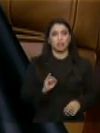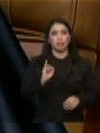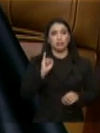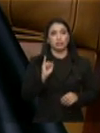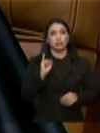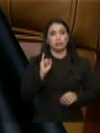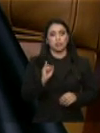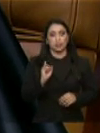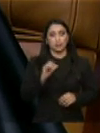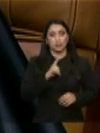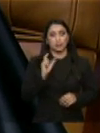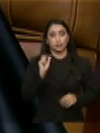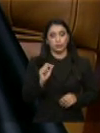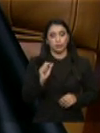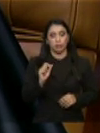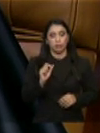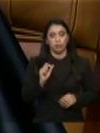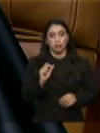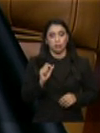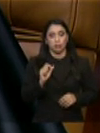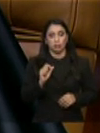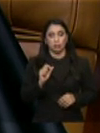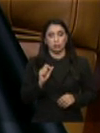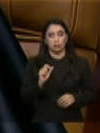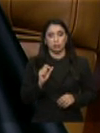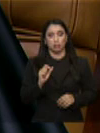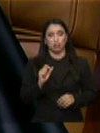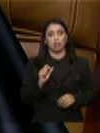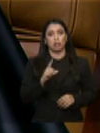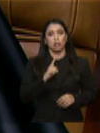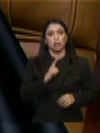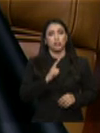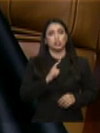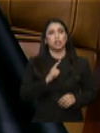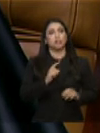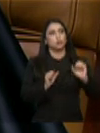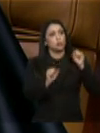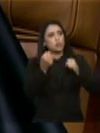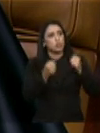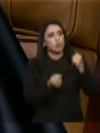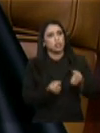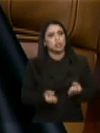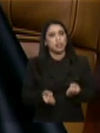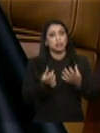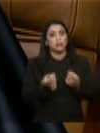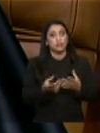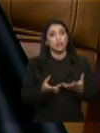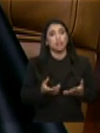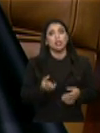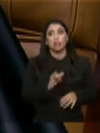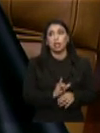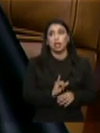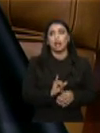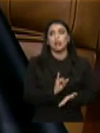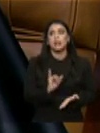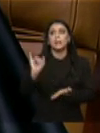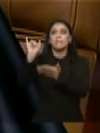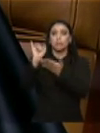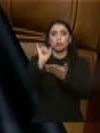no desembaraço aduaneiro de bem industrializado e na saída do estabelecimento importador para